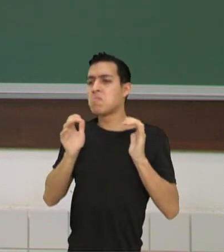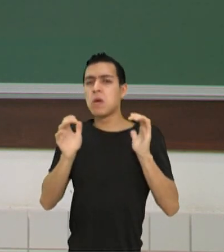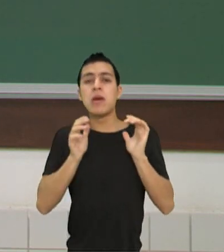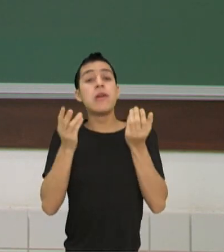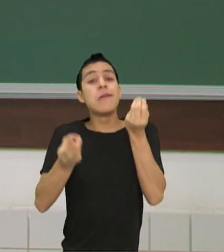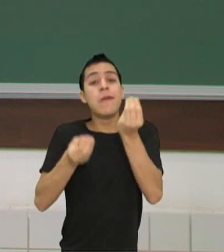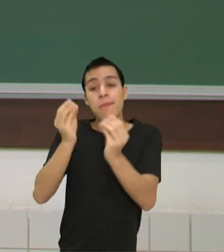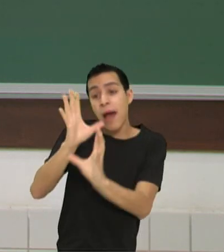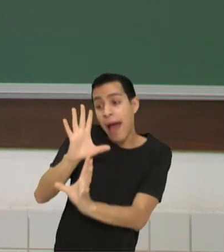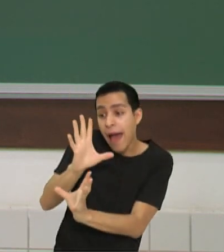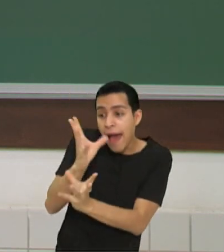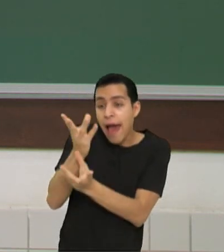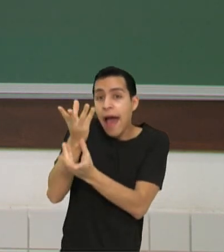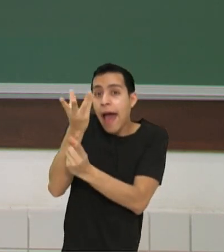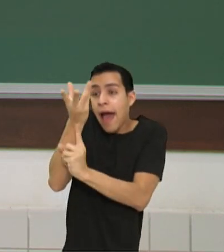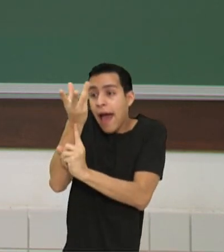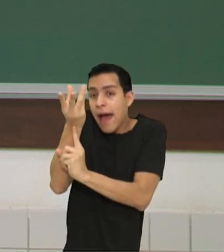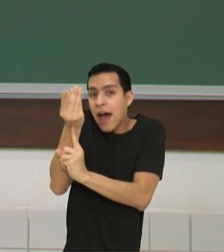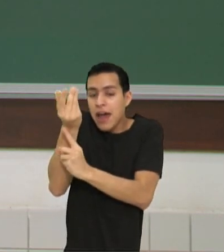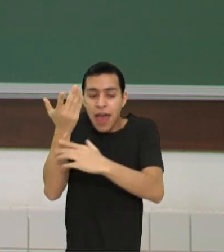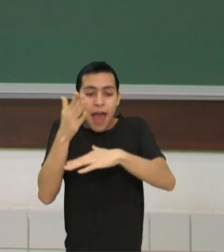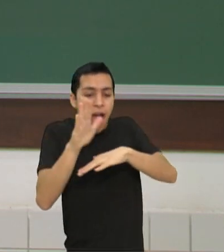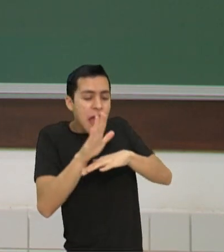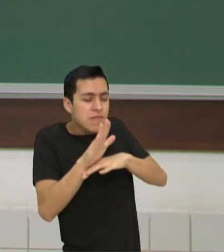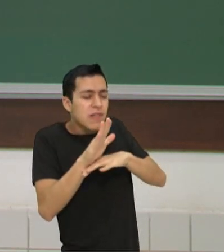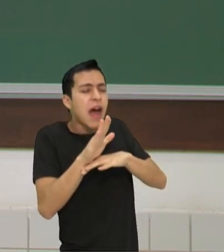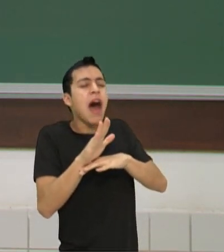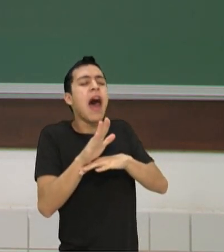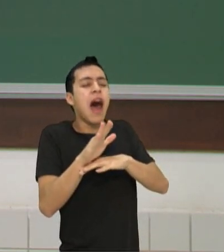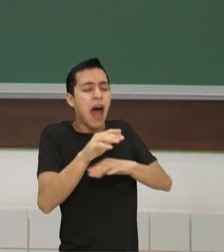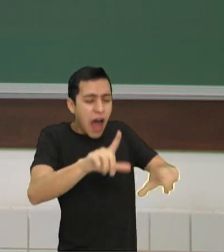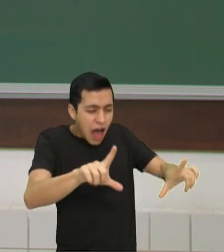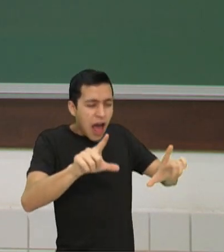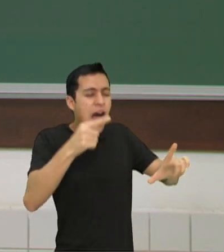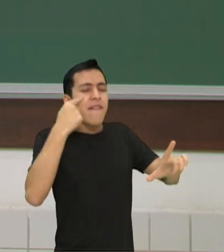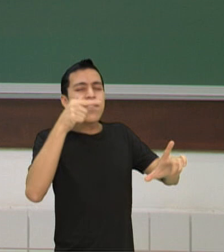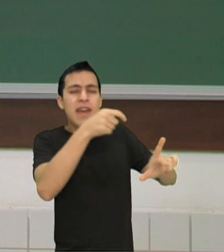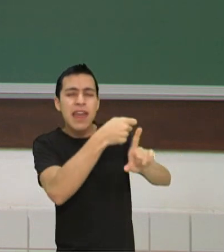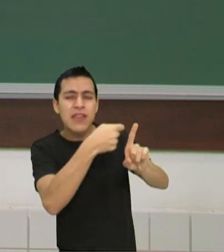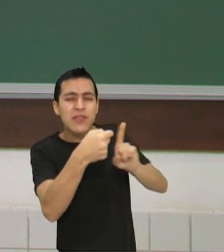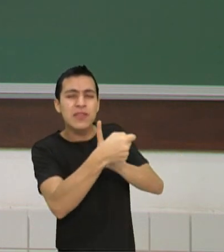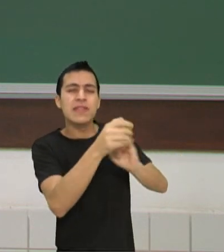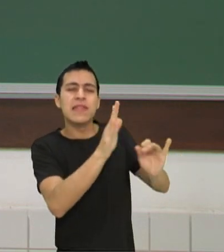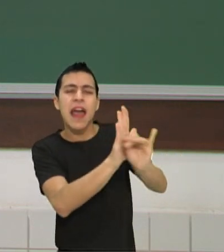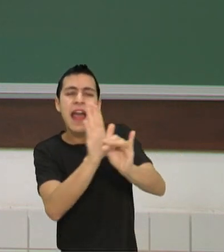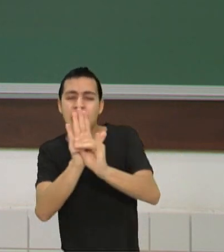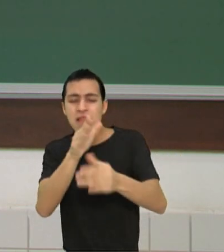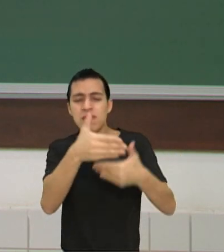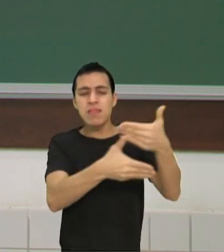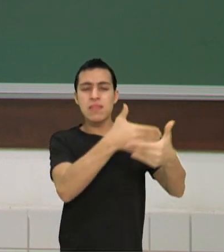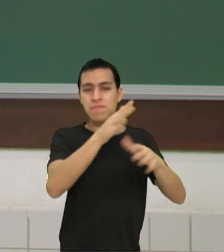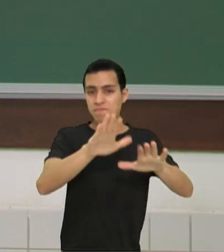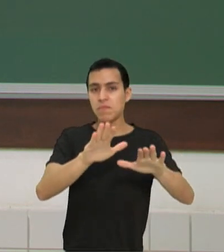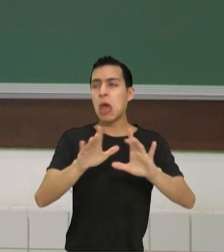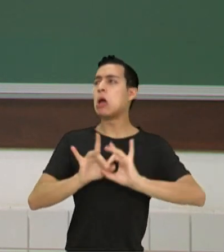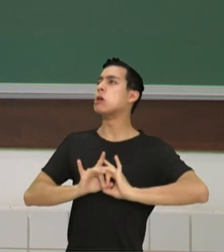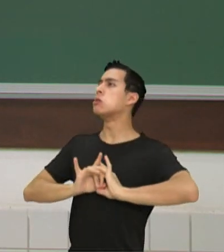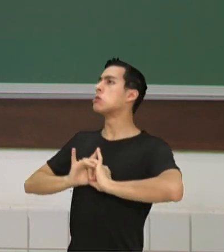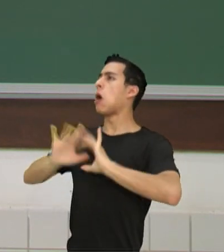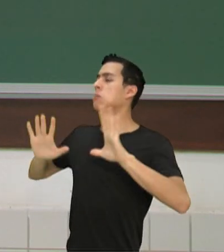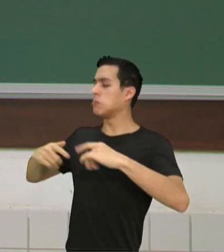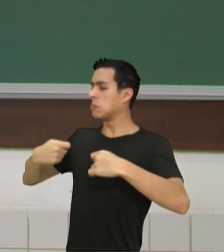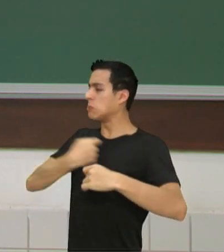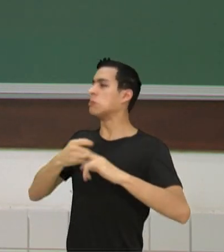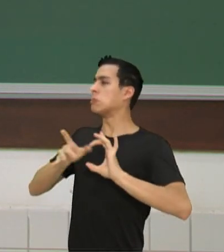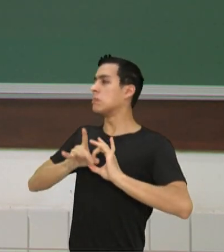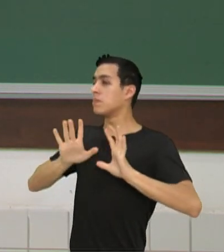vai ajudar a gente a ver a construção da identidade das pessoas. Porque não adianta nada você falar que você é independente, mas você